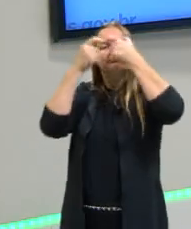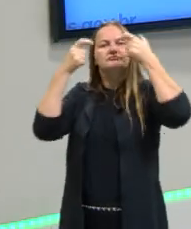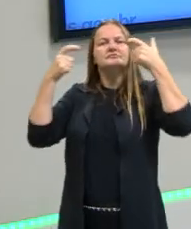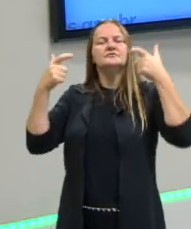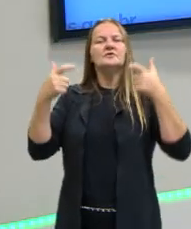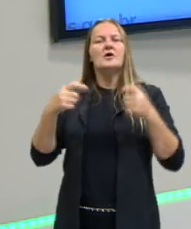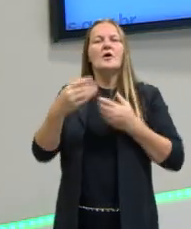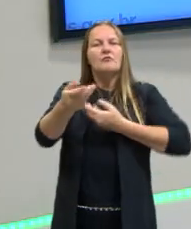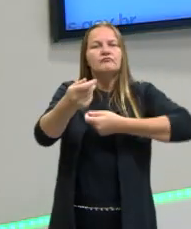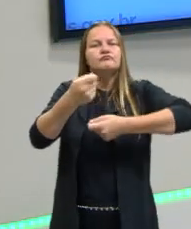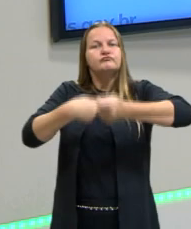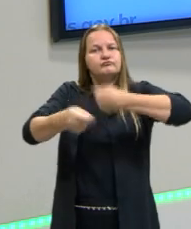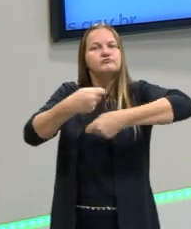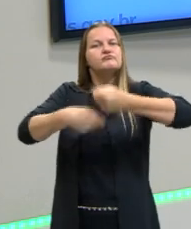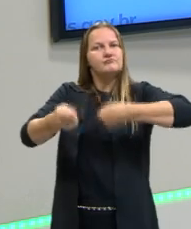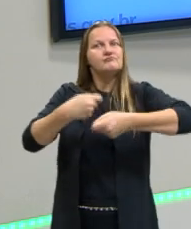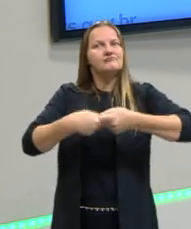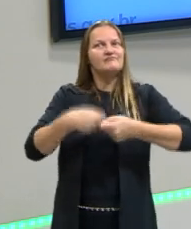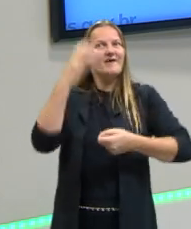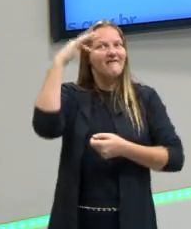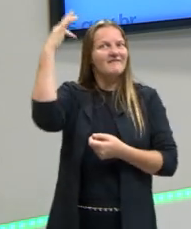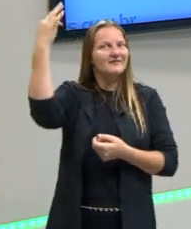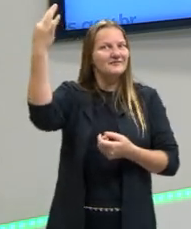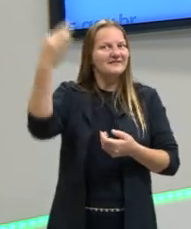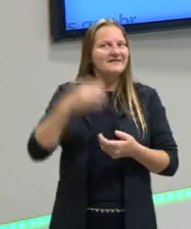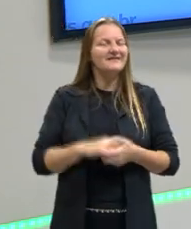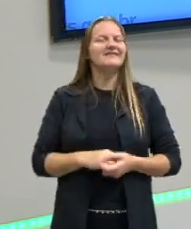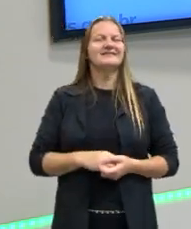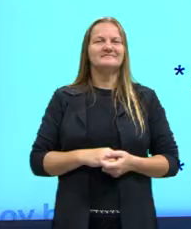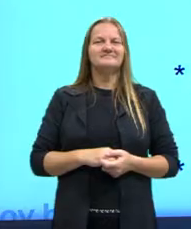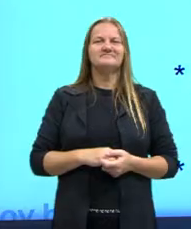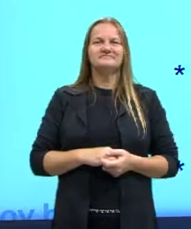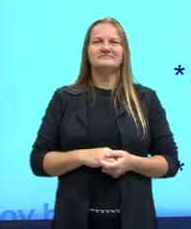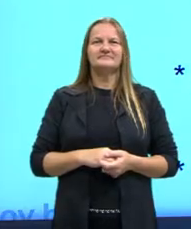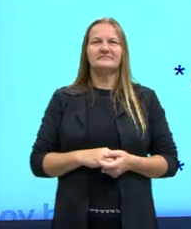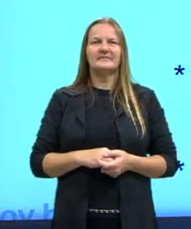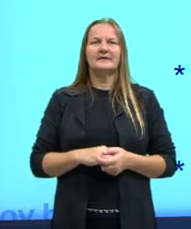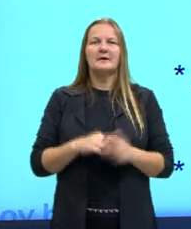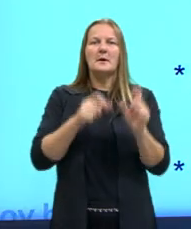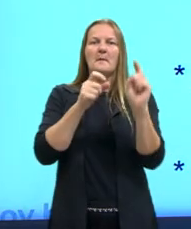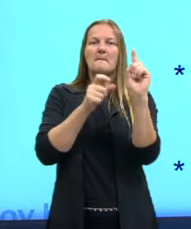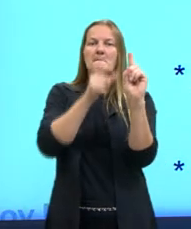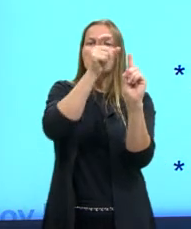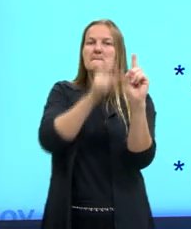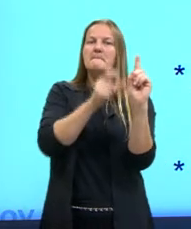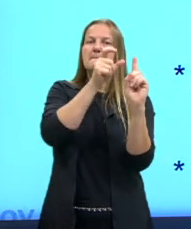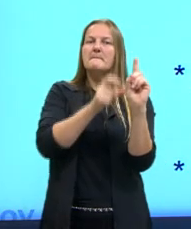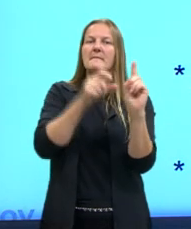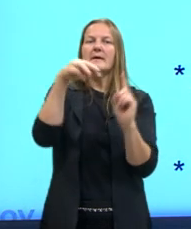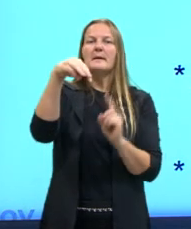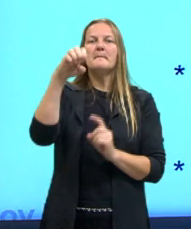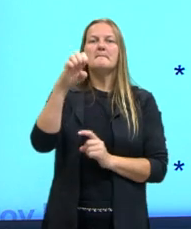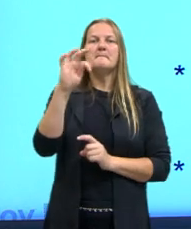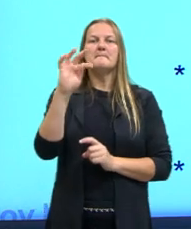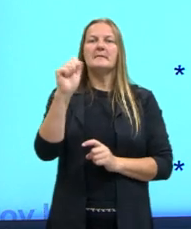é por isso que os seus ofícios também defende a eles são contra a metafísica né Ele defende que o mundo a vida